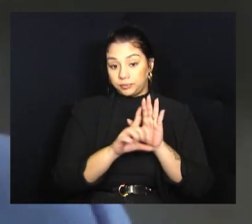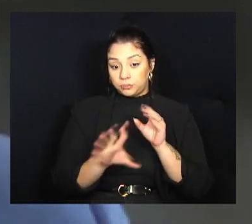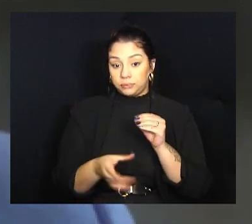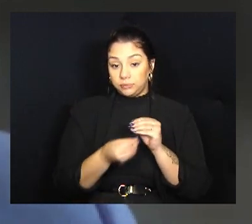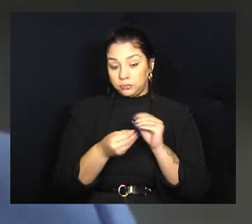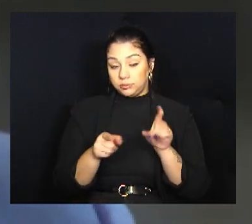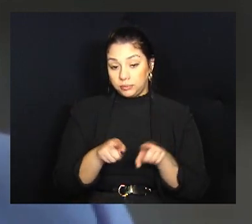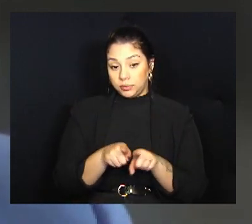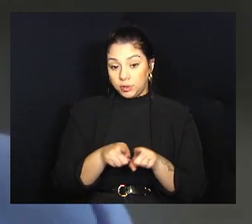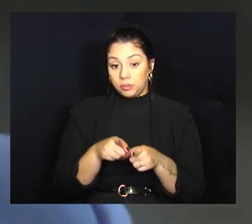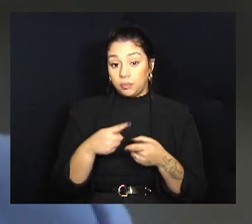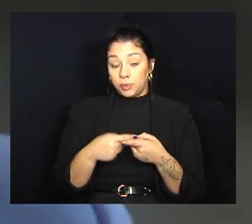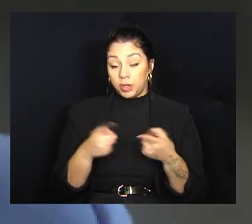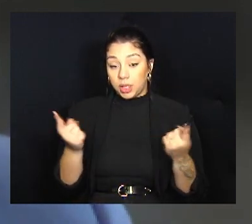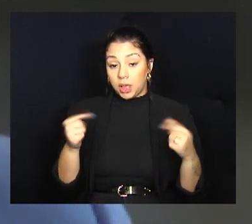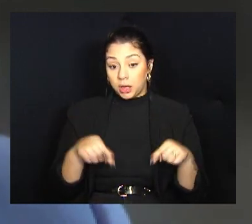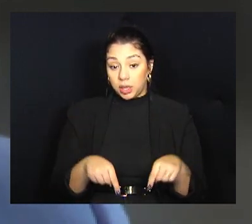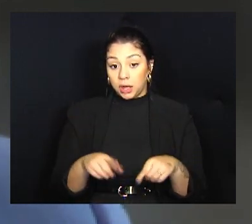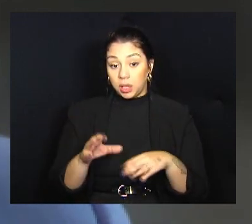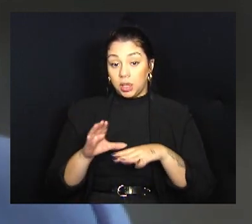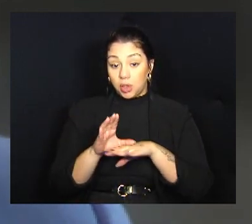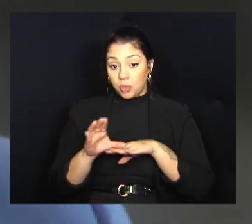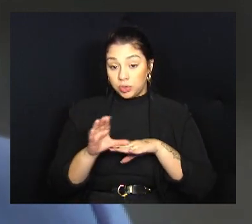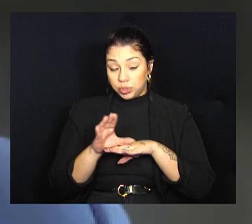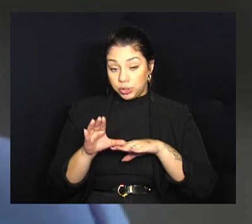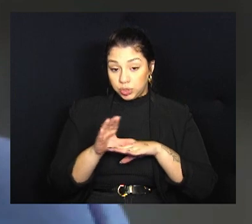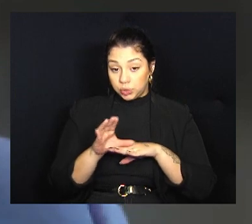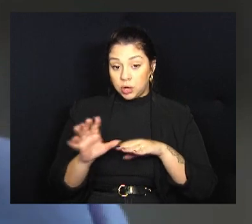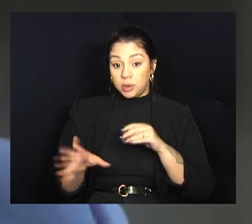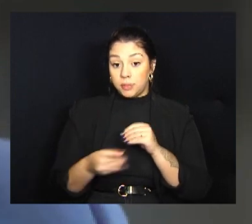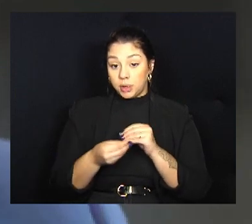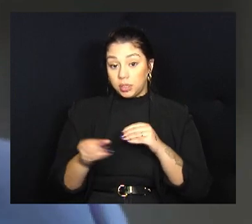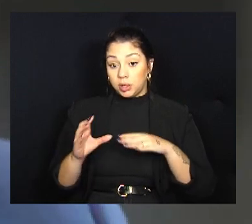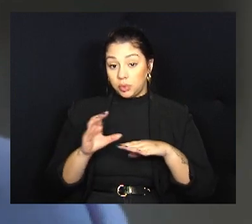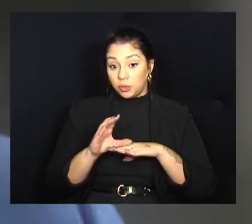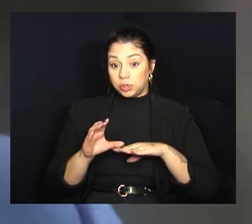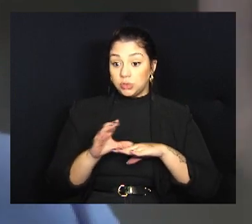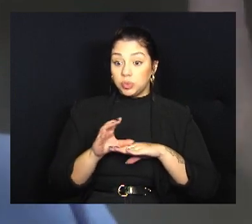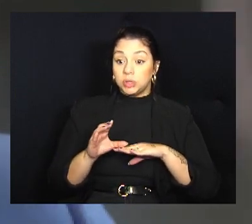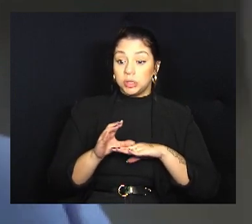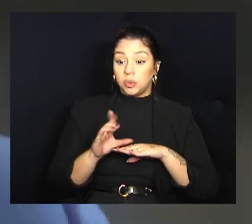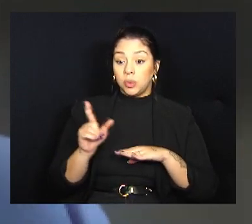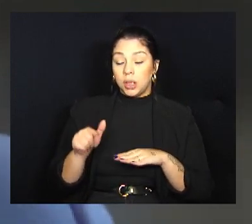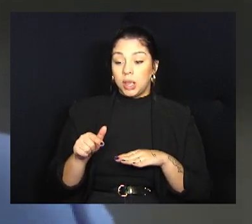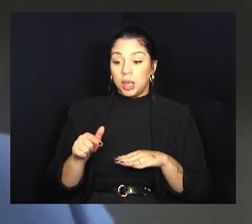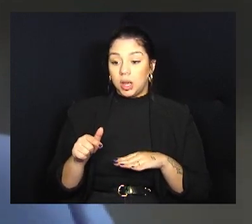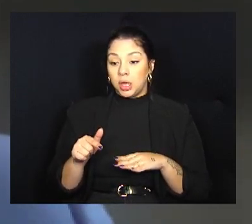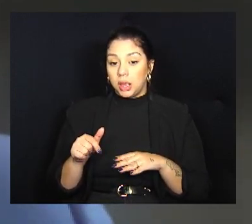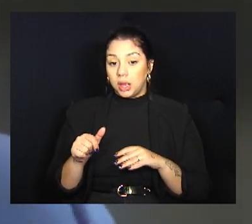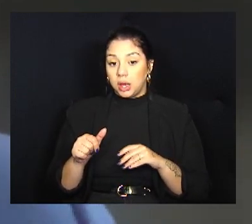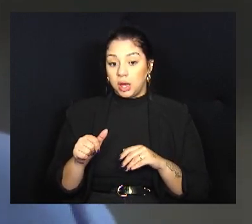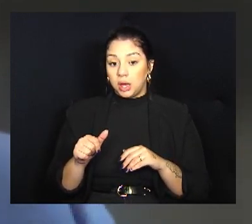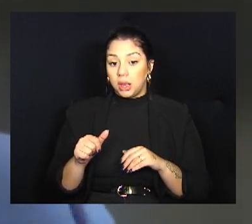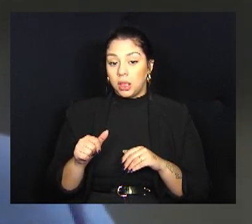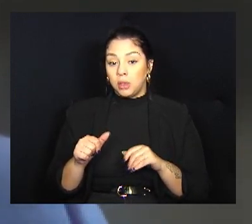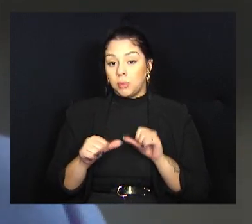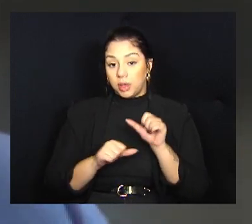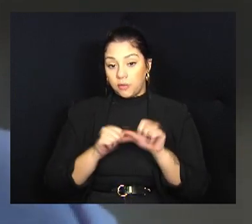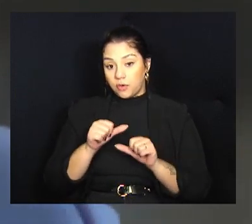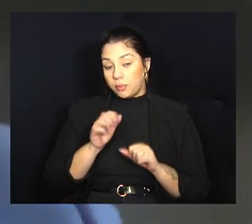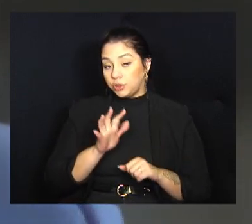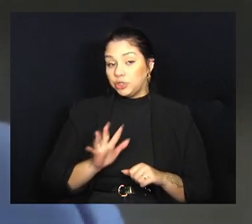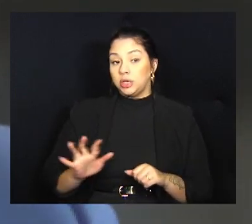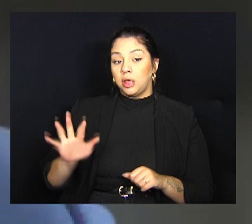porque aqui na Constituição, a emenda à Constituição, ela é uma reforma genérica. Ela